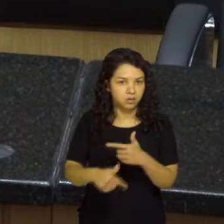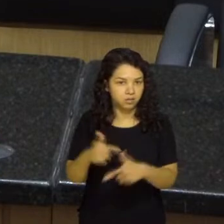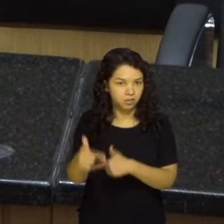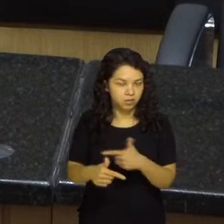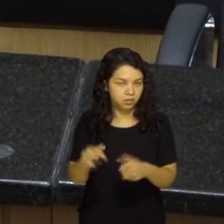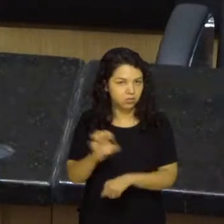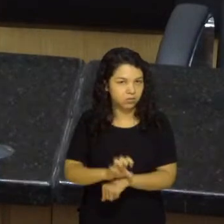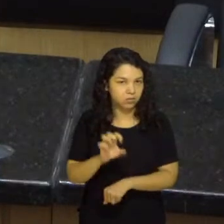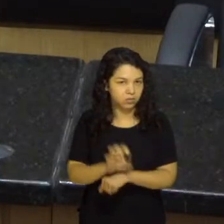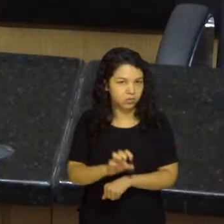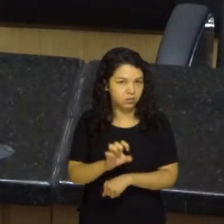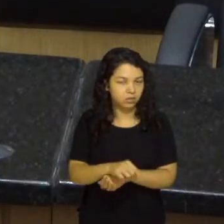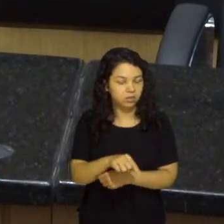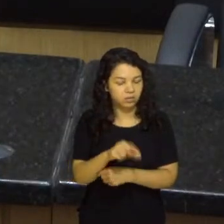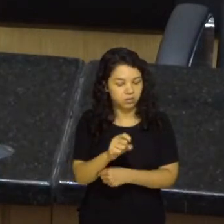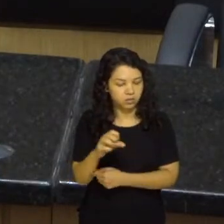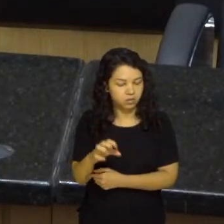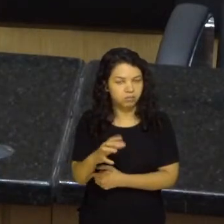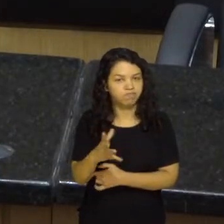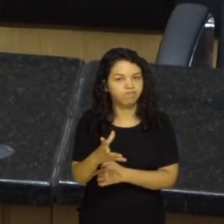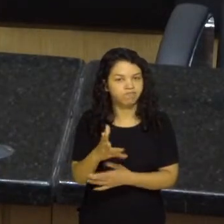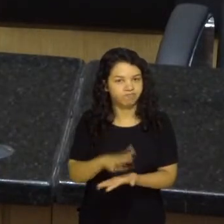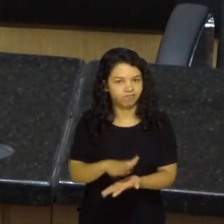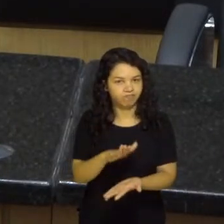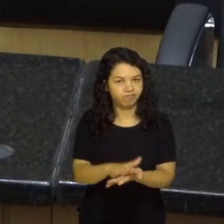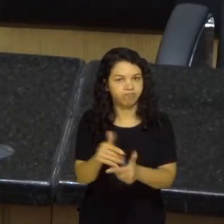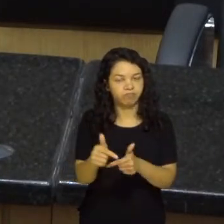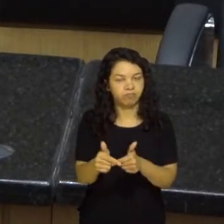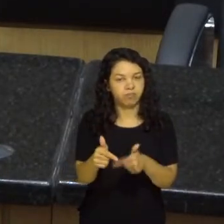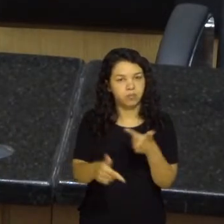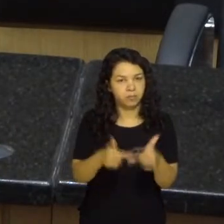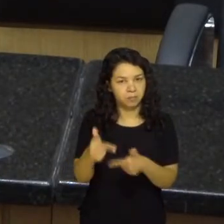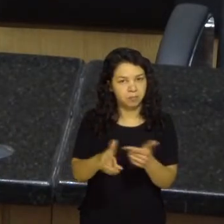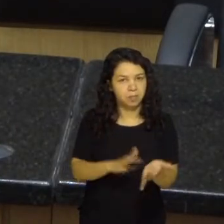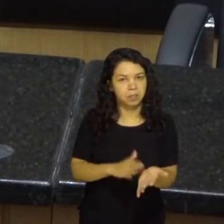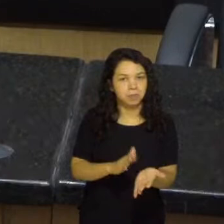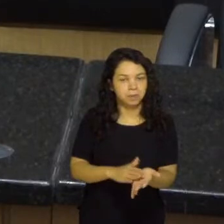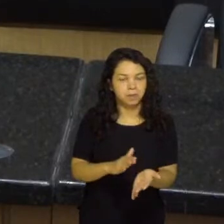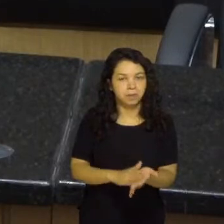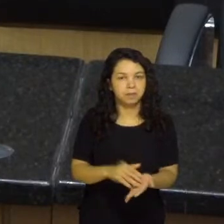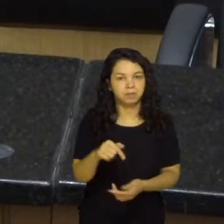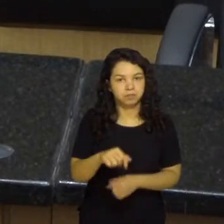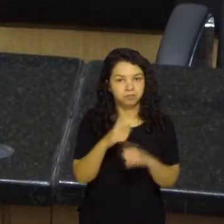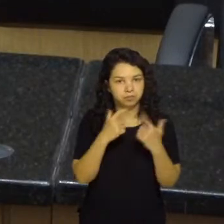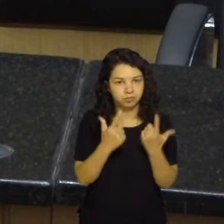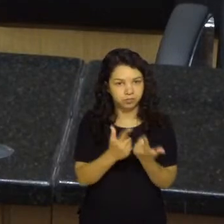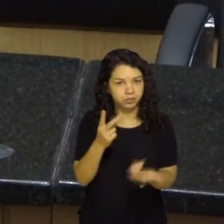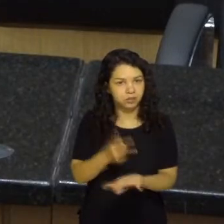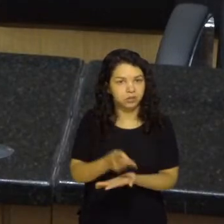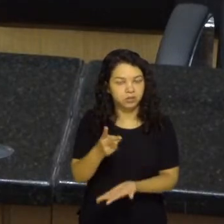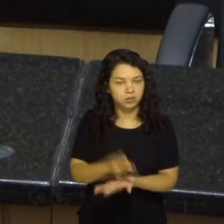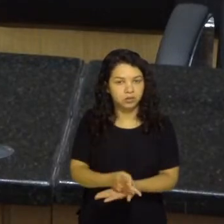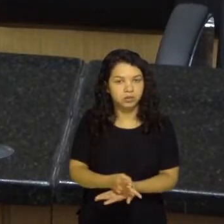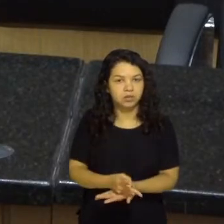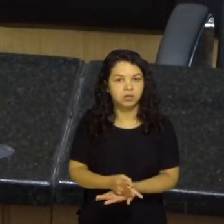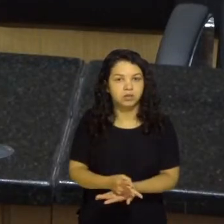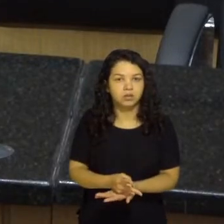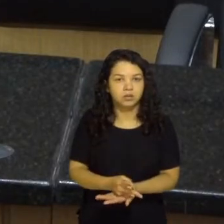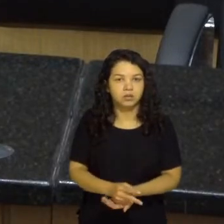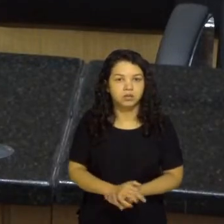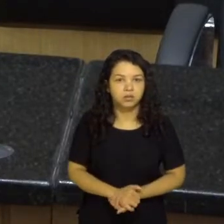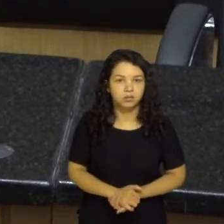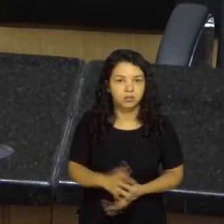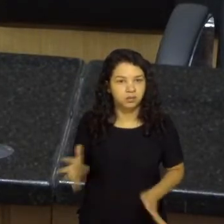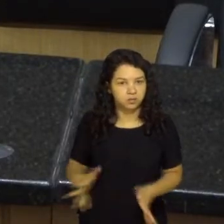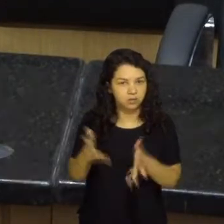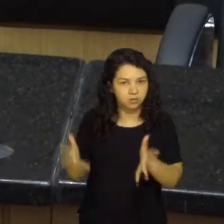Catarina é muito elogiável. Então, parabéns, conte conosco. Essa casa sempre vai ser um grande